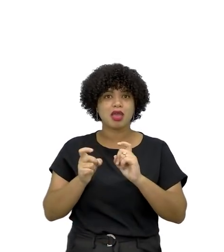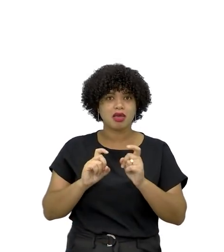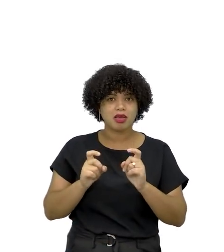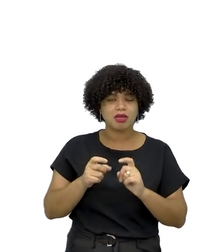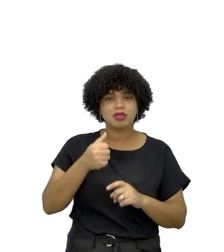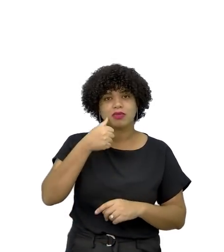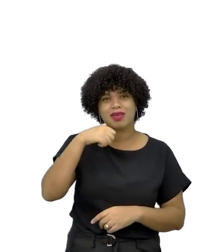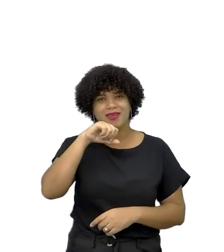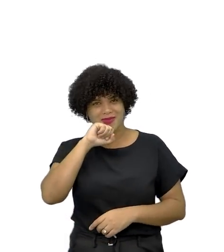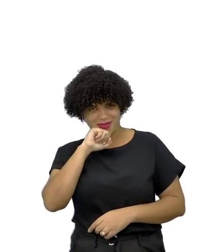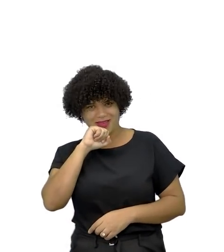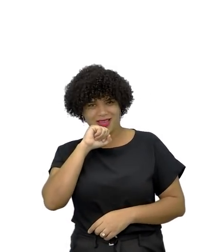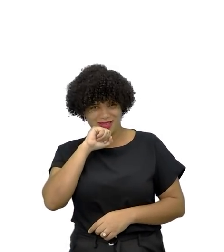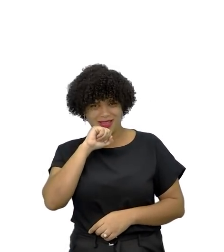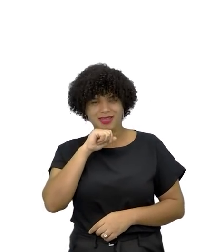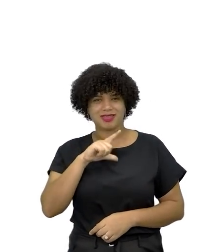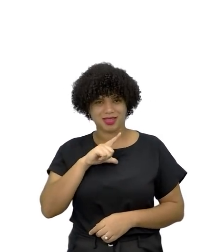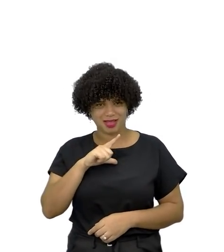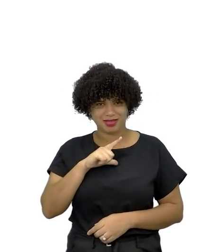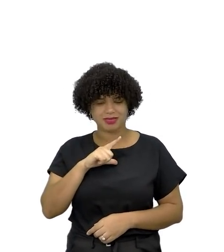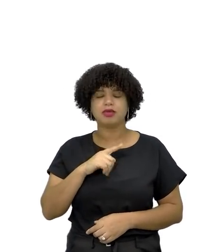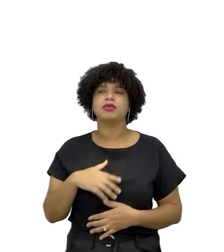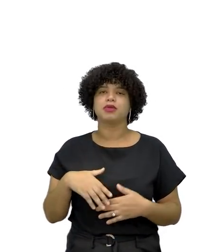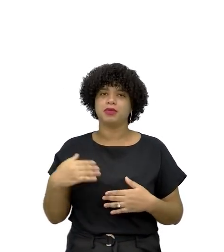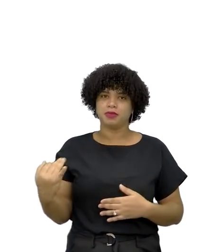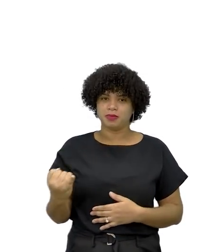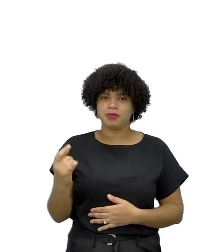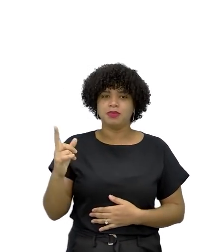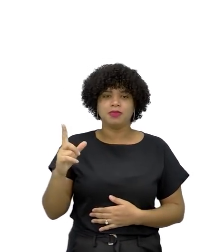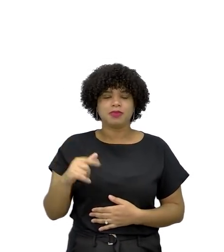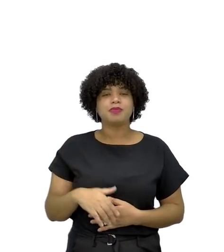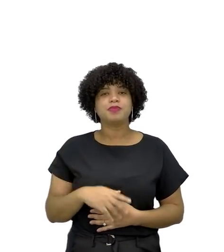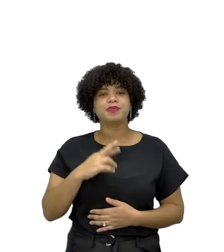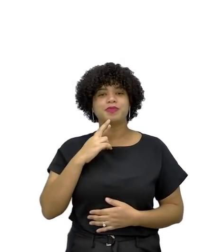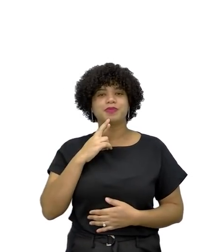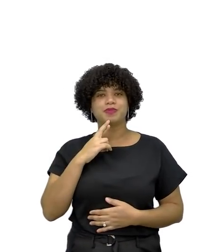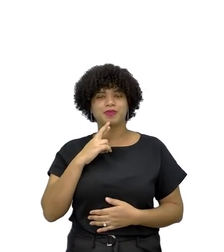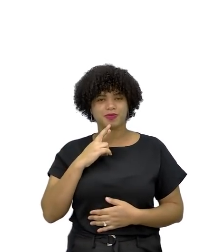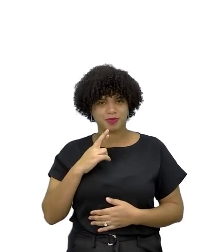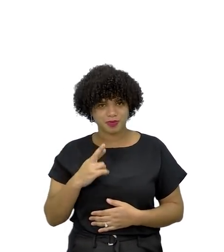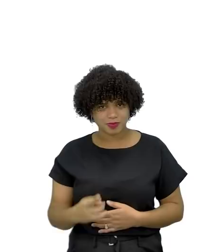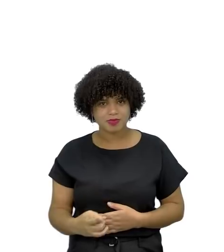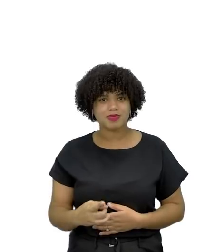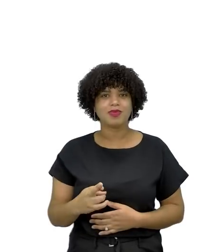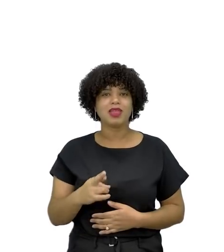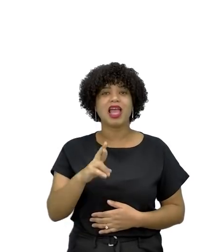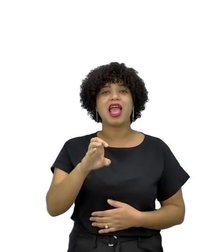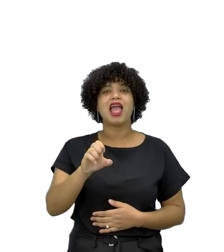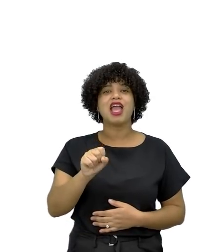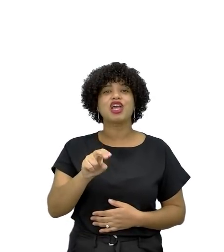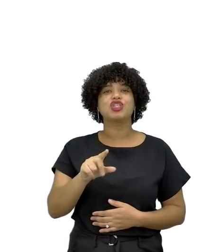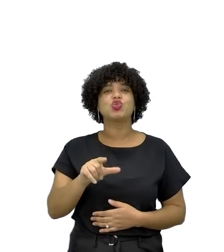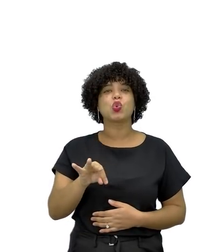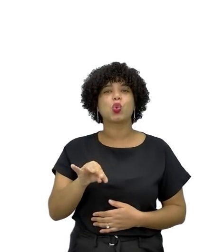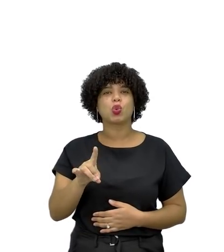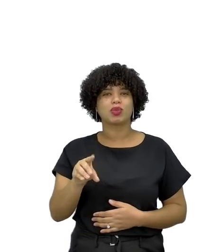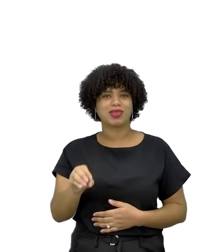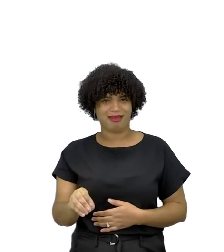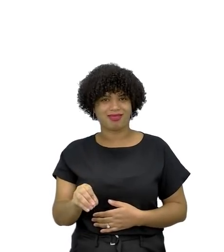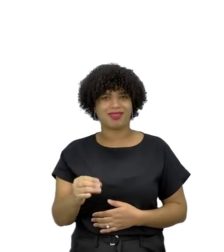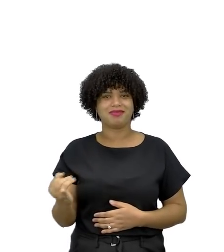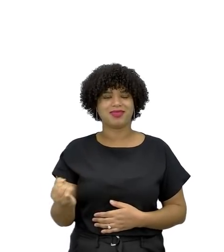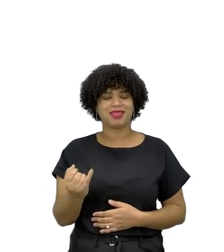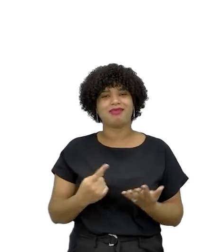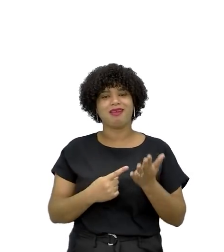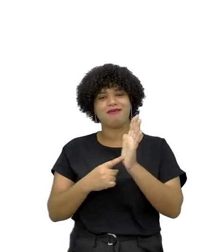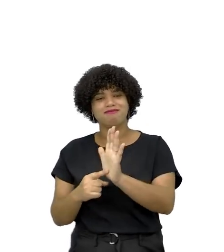o produto final que eles trouxeram, que é olhando sempre para aquela questão, né, que gerou o projeto, né? Então,